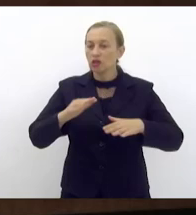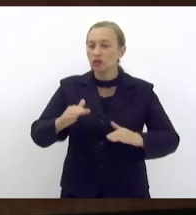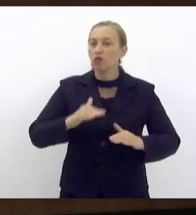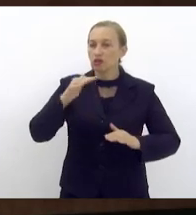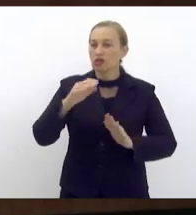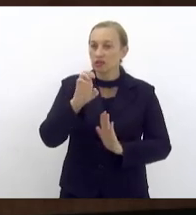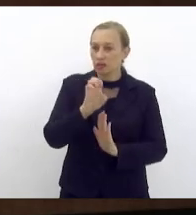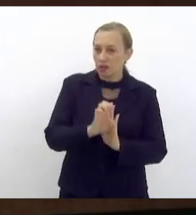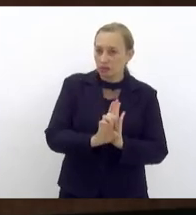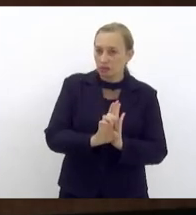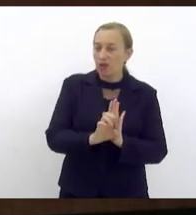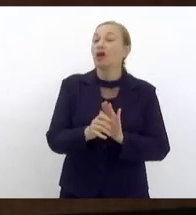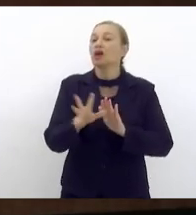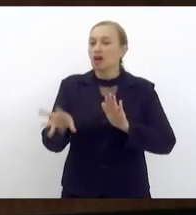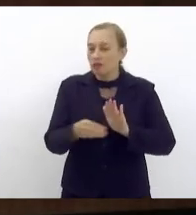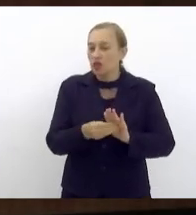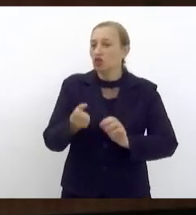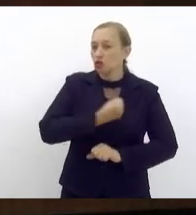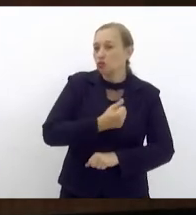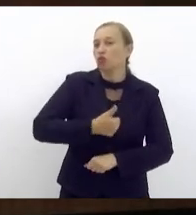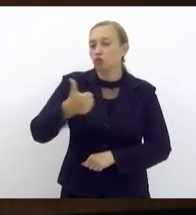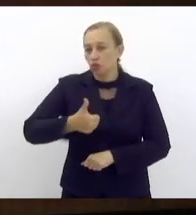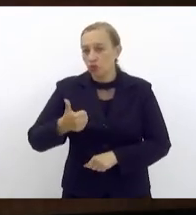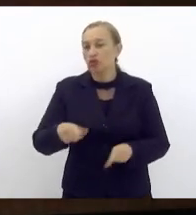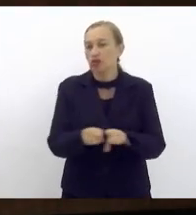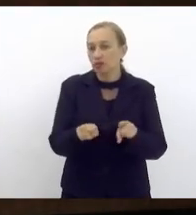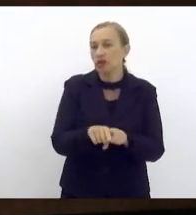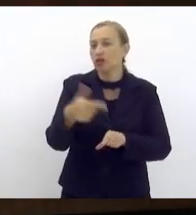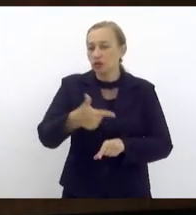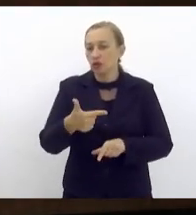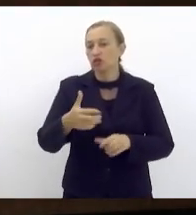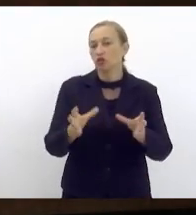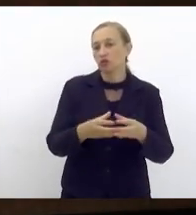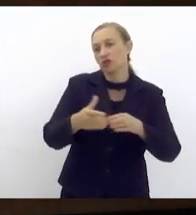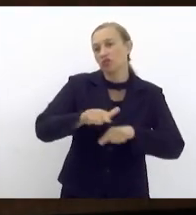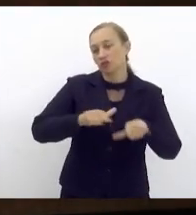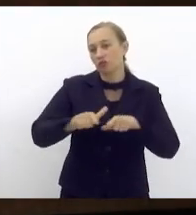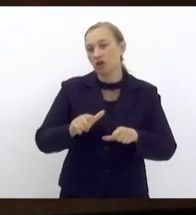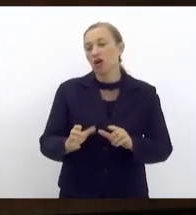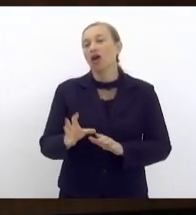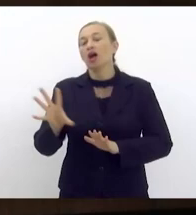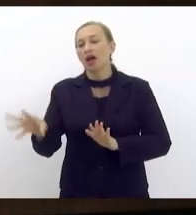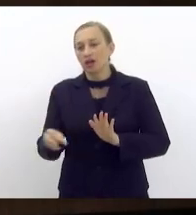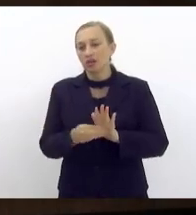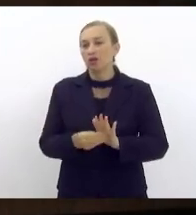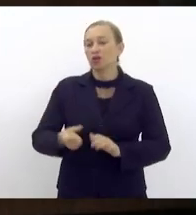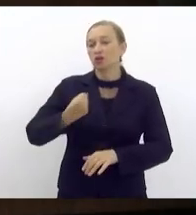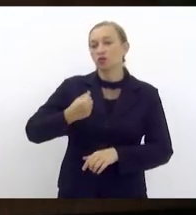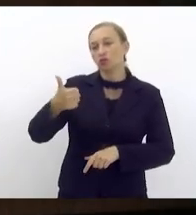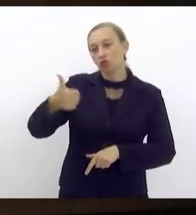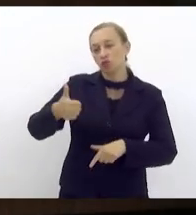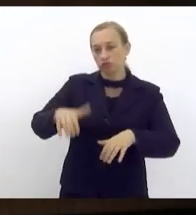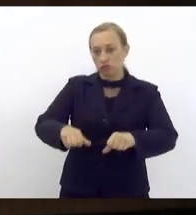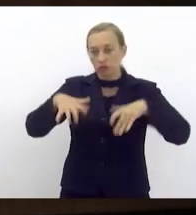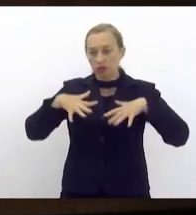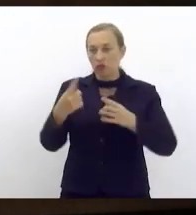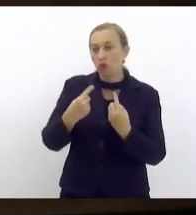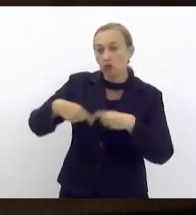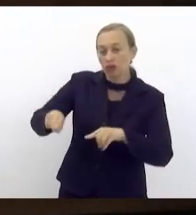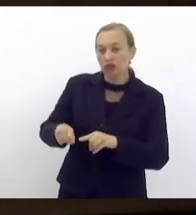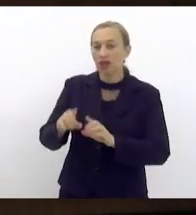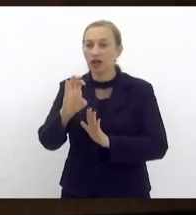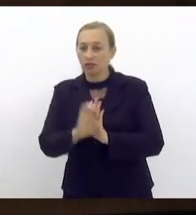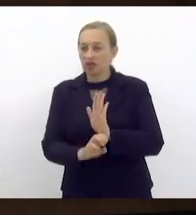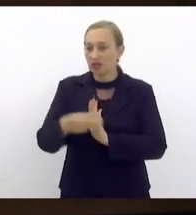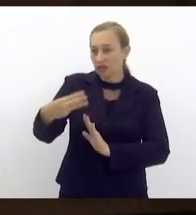submendas emendas número 1 e 2 da comissão de trabalho e emenda número um de plenário contrário a emenda número 3